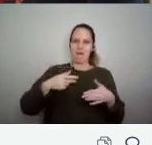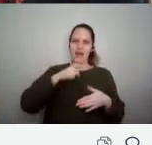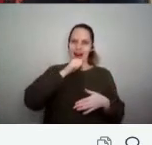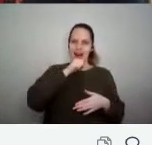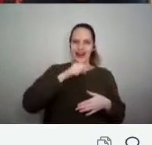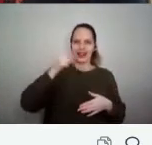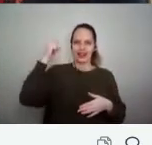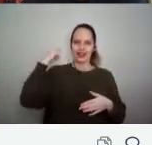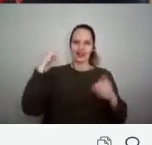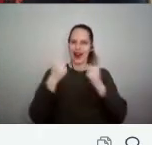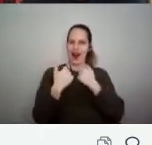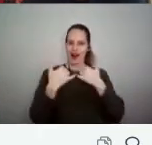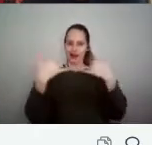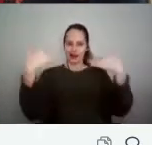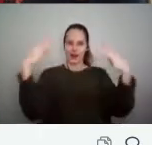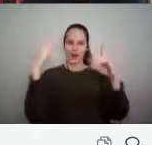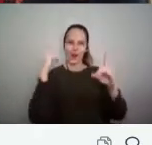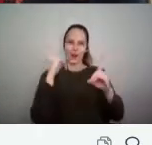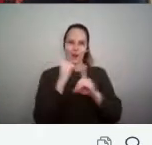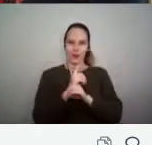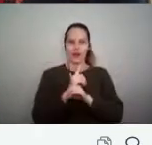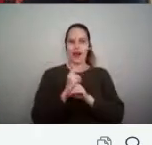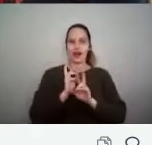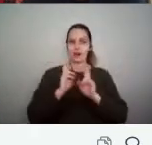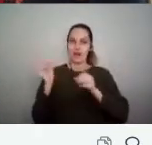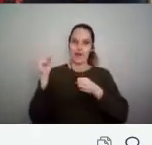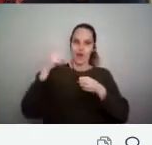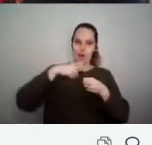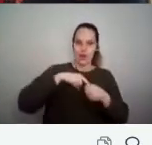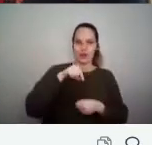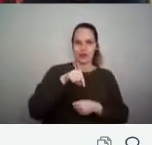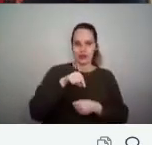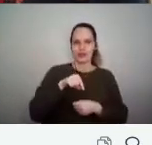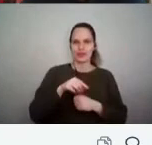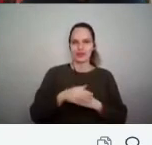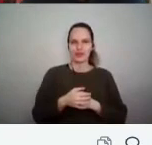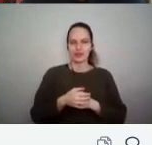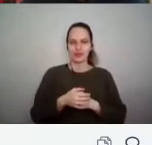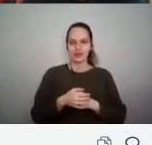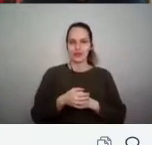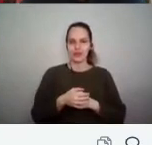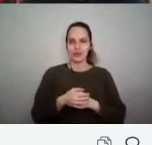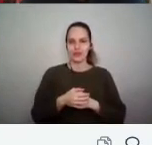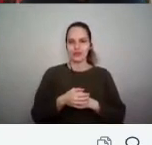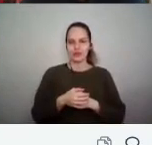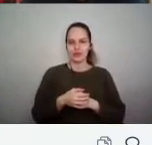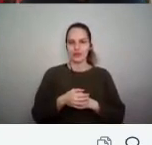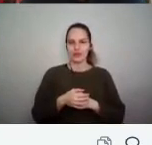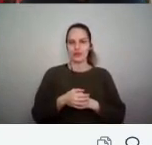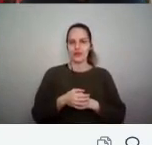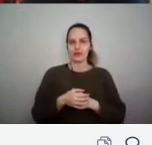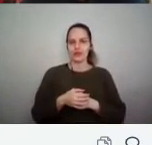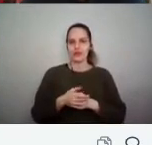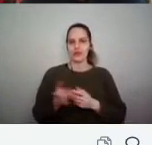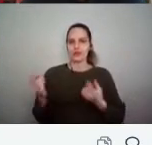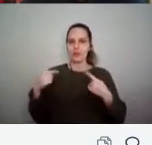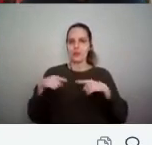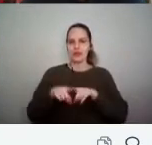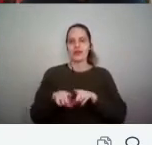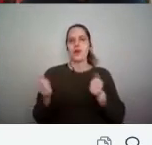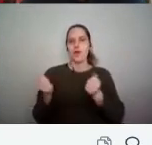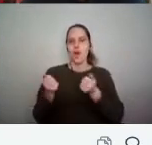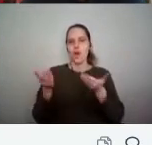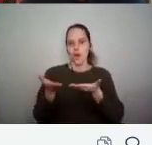calor humano. Essa é uma expectativa e um sonho da gente retomar isso, né, que é minha parceira de mesa hoje, a professora Maria